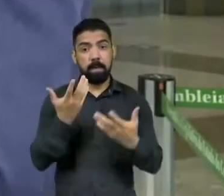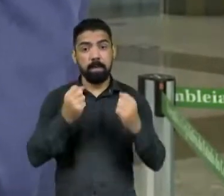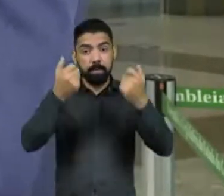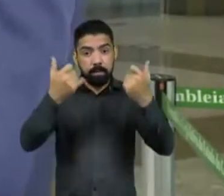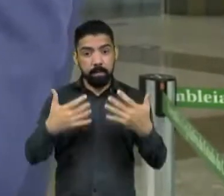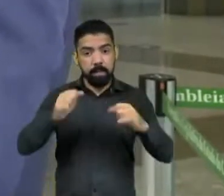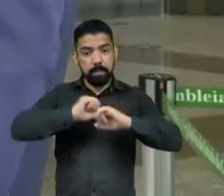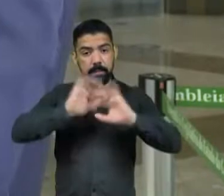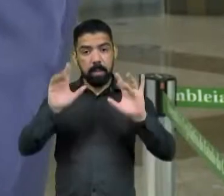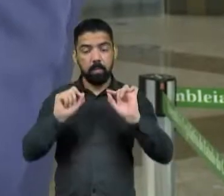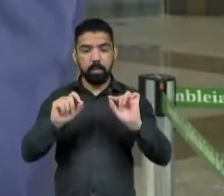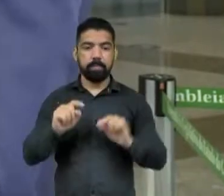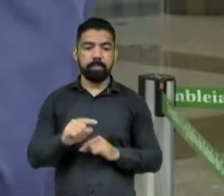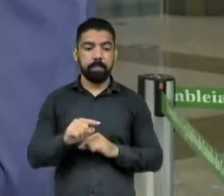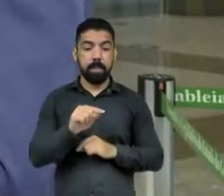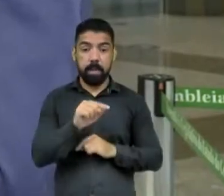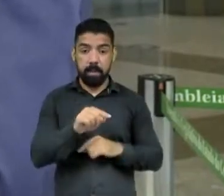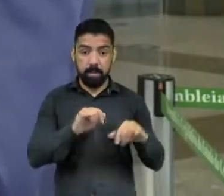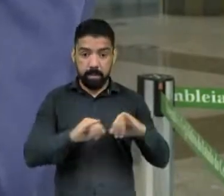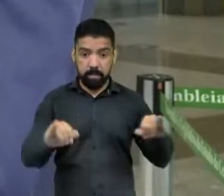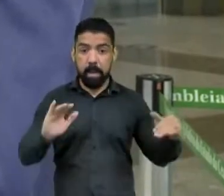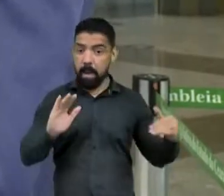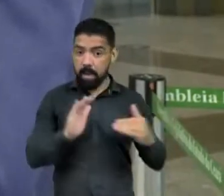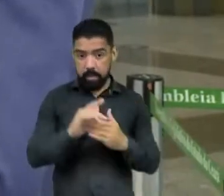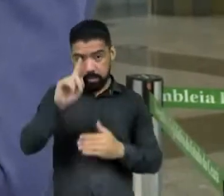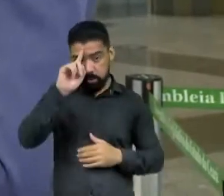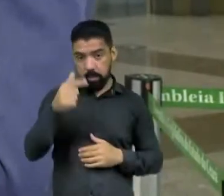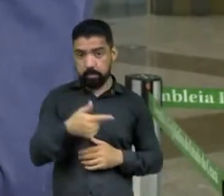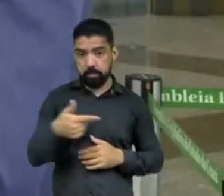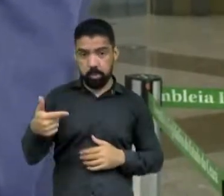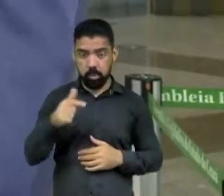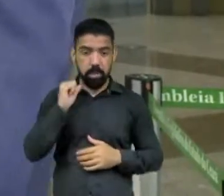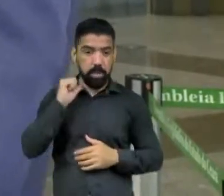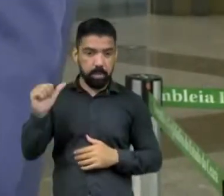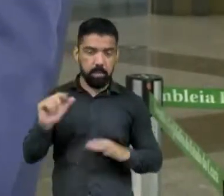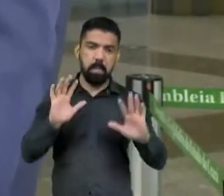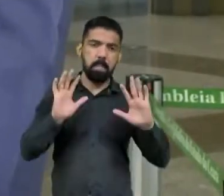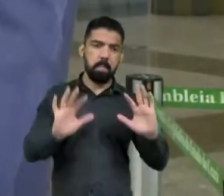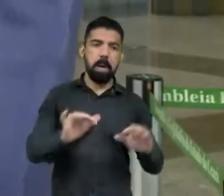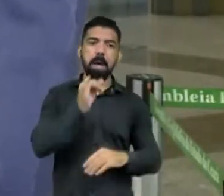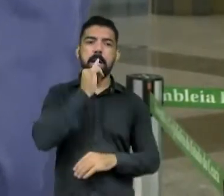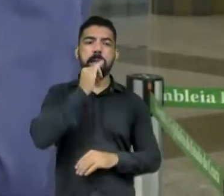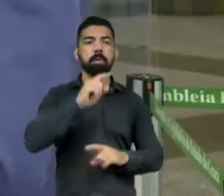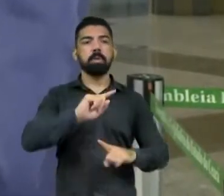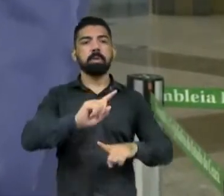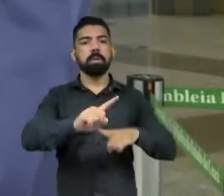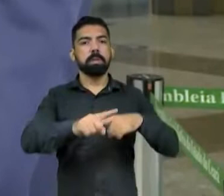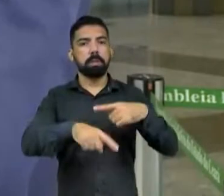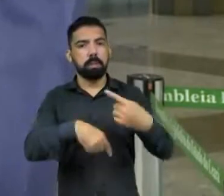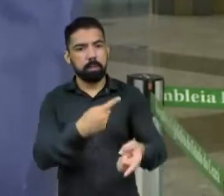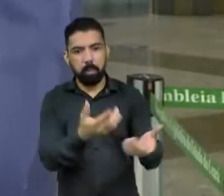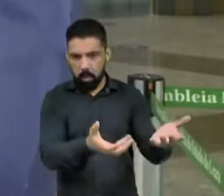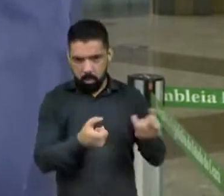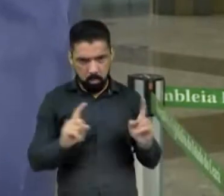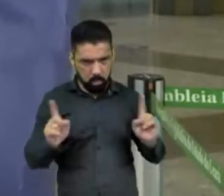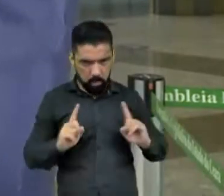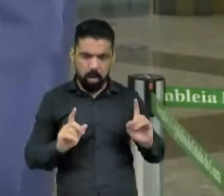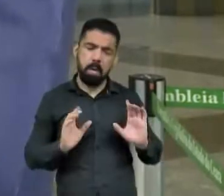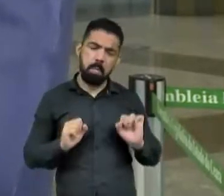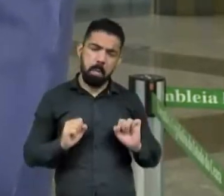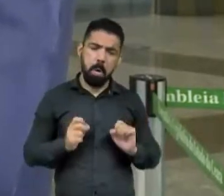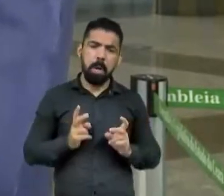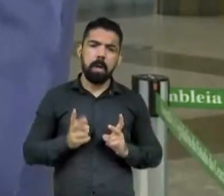de abril, mas isso não impede de depois nós continuarmos recebendo essas doações. Nós não